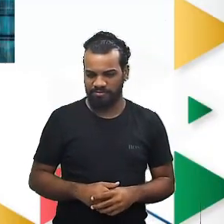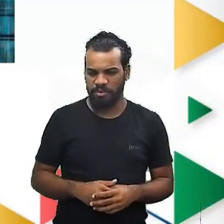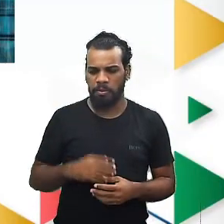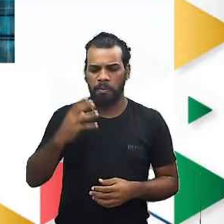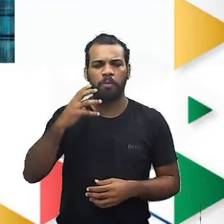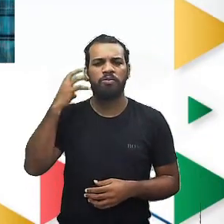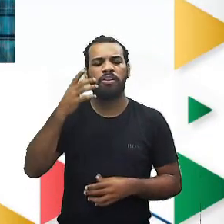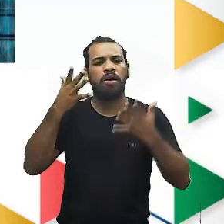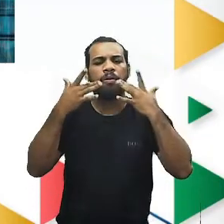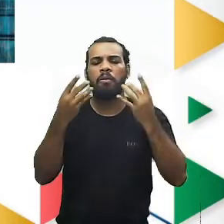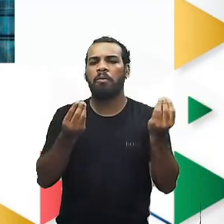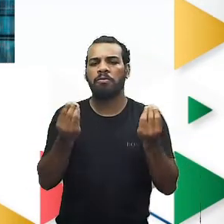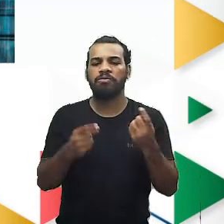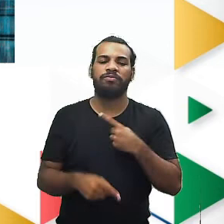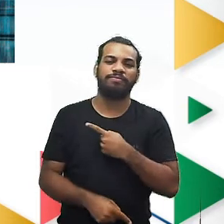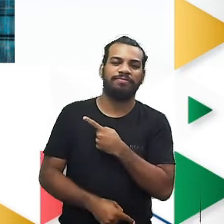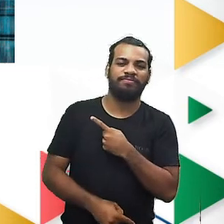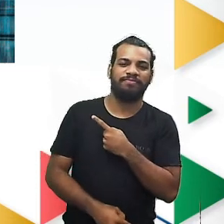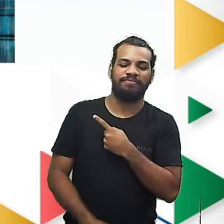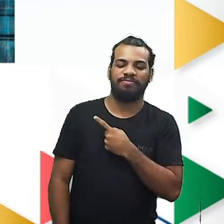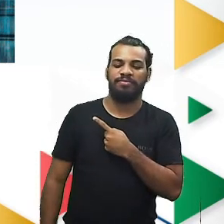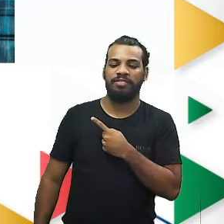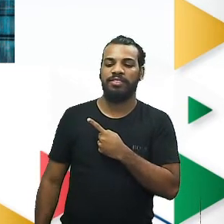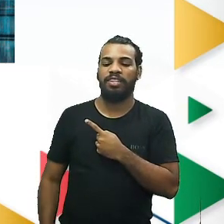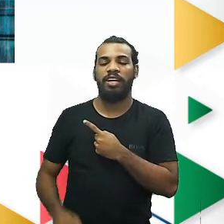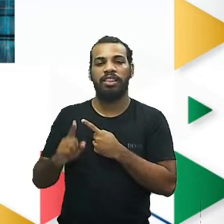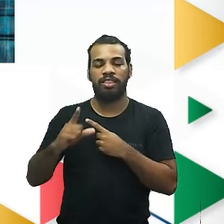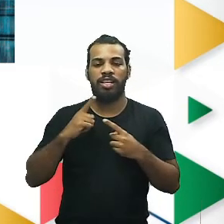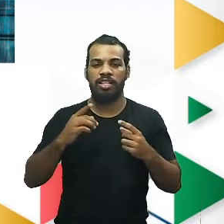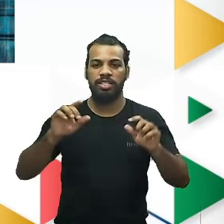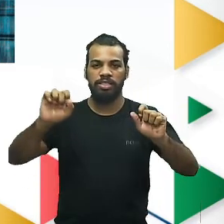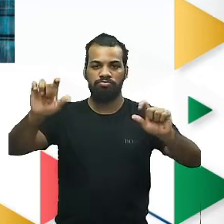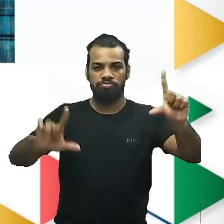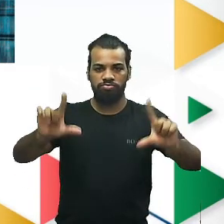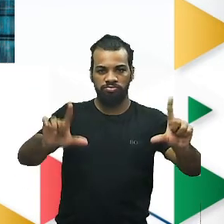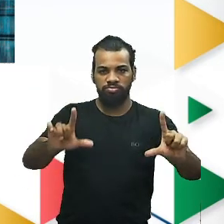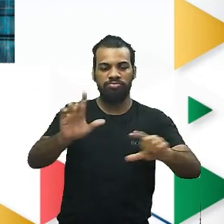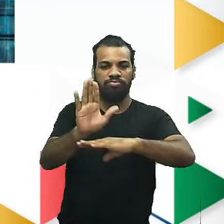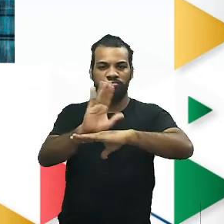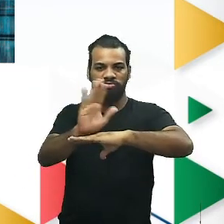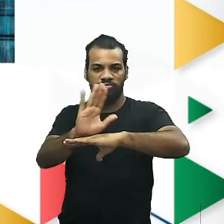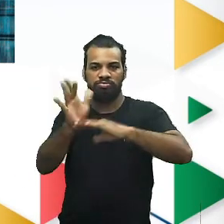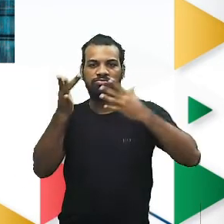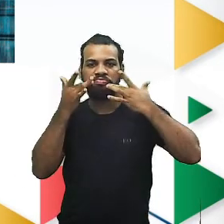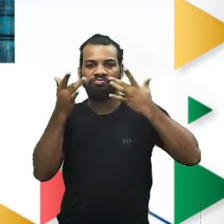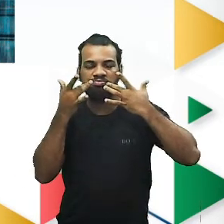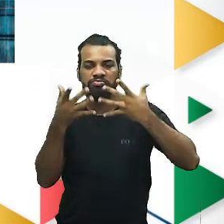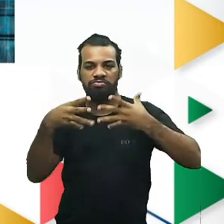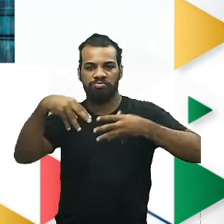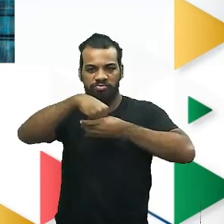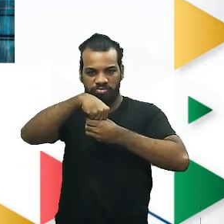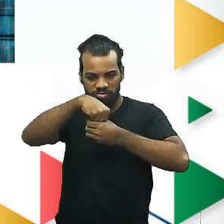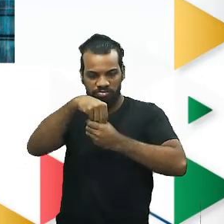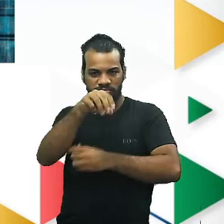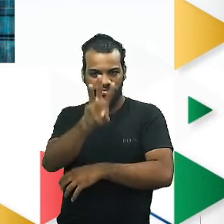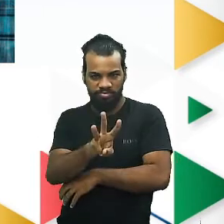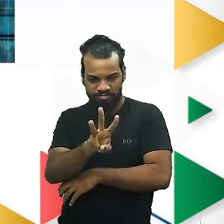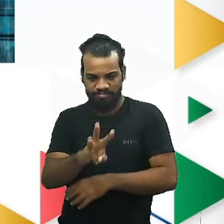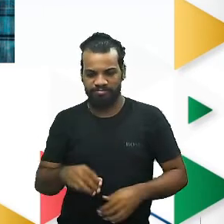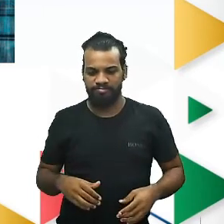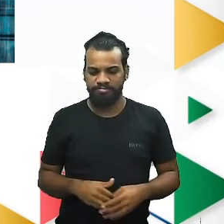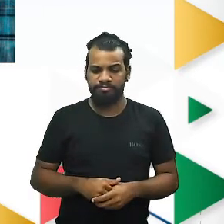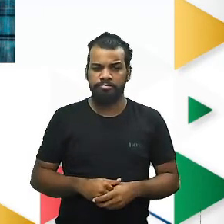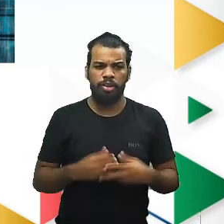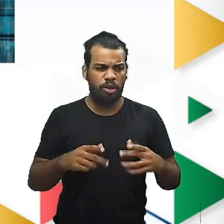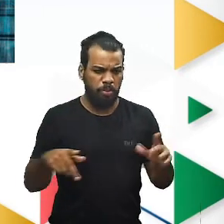É a expressão artística que abrange o teatro, o cinema e a televisão. Então, o musical ele não é só exclusivo do teatro